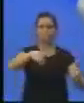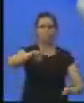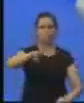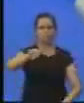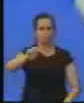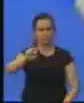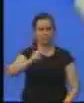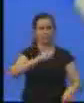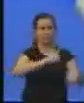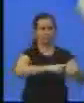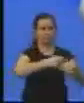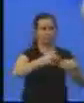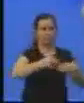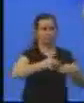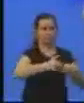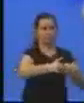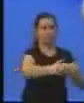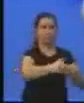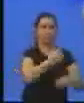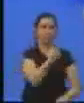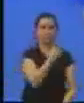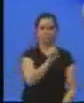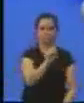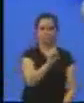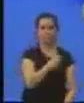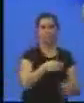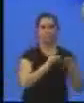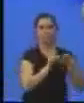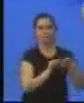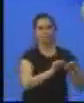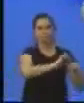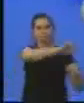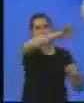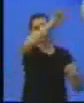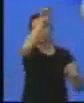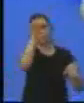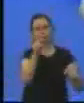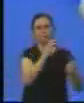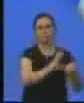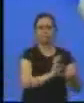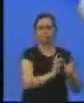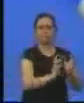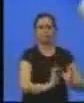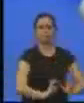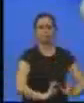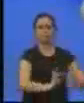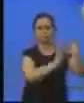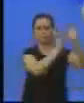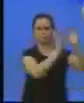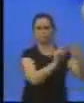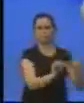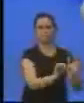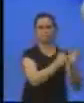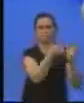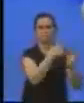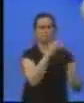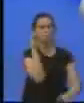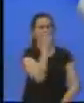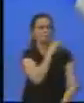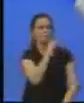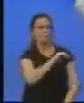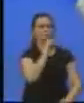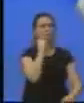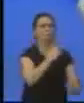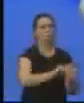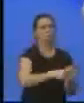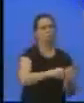em segundos. Então, ela vai andar metros por segundo. Aí eu quero determinar primeiro a velocidade da